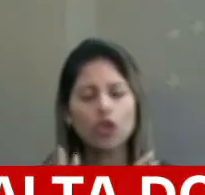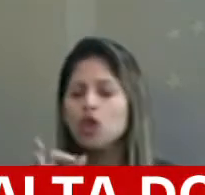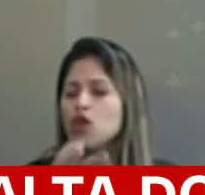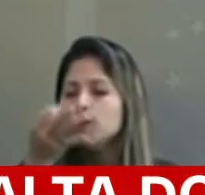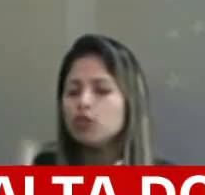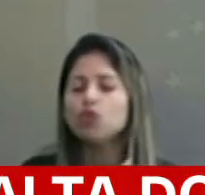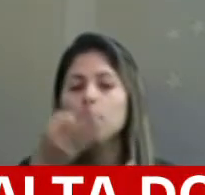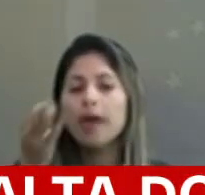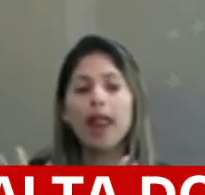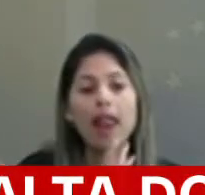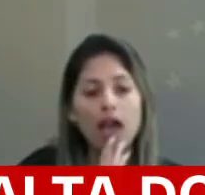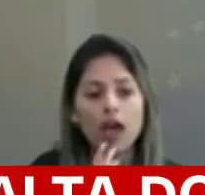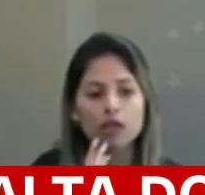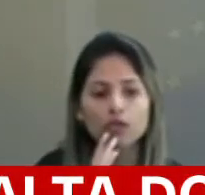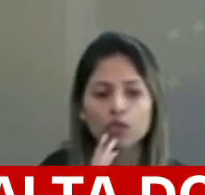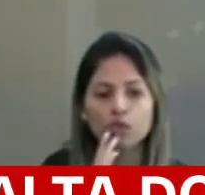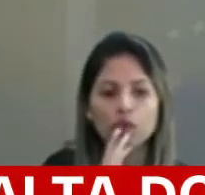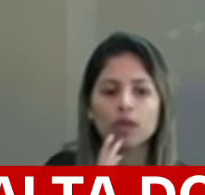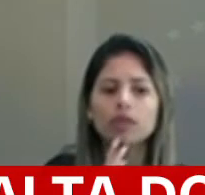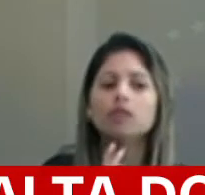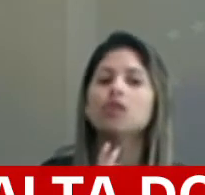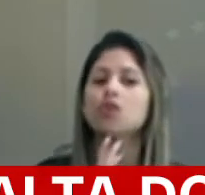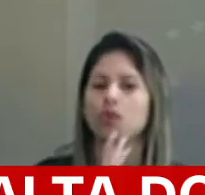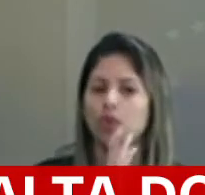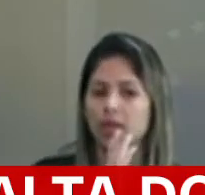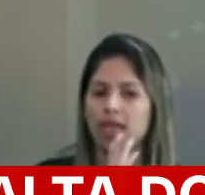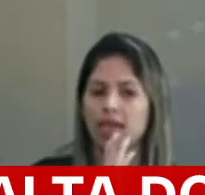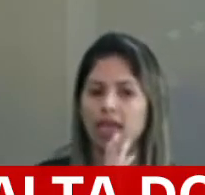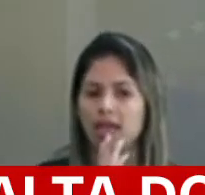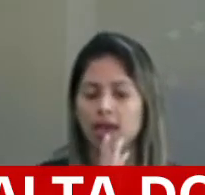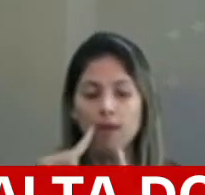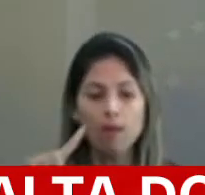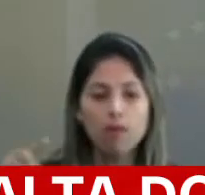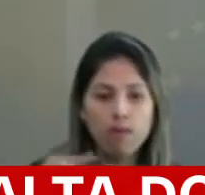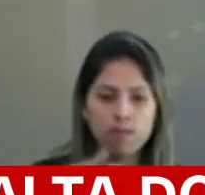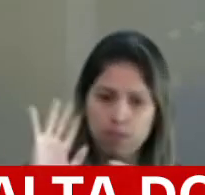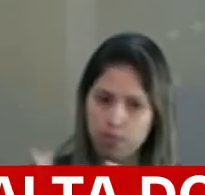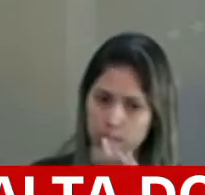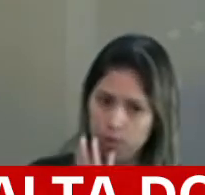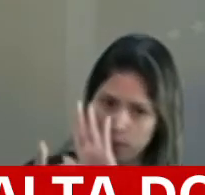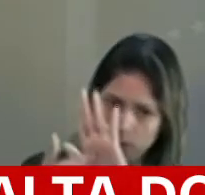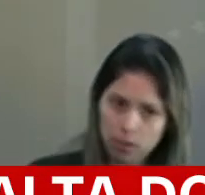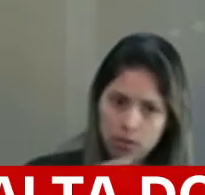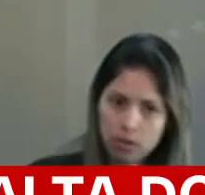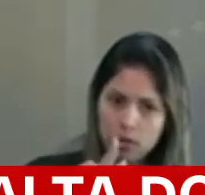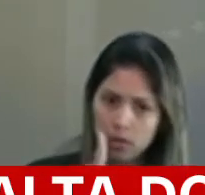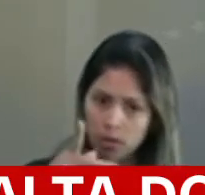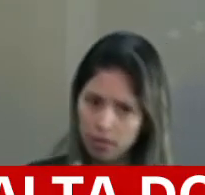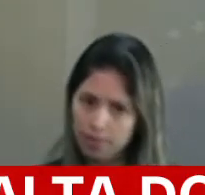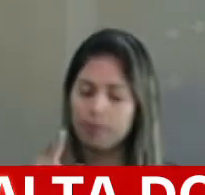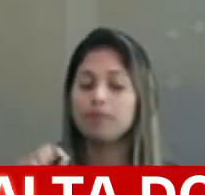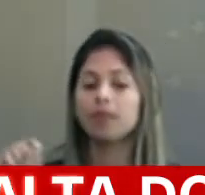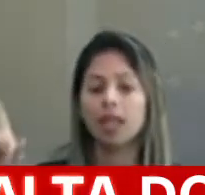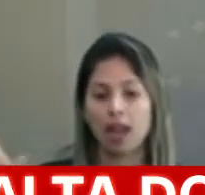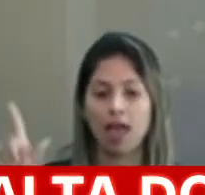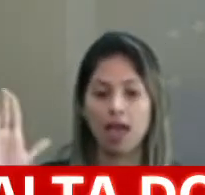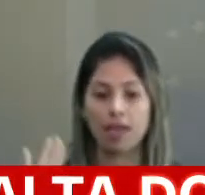a supressão desse dispositivo que foi apresentado no PLP da Câmara dos